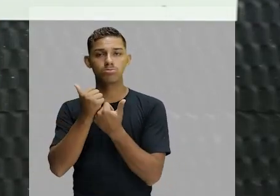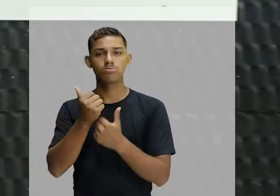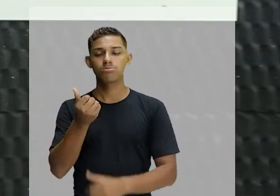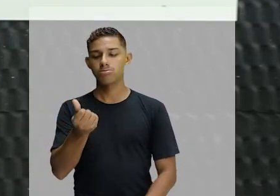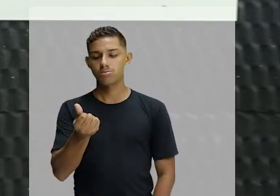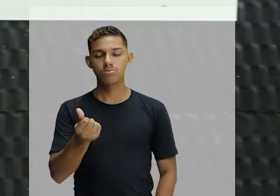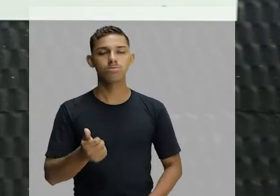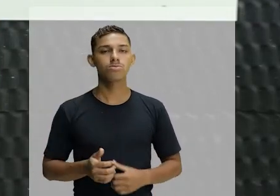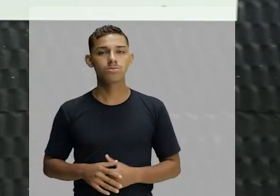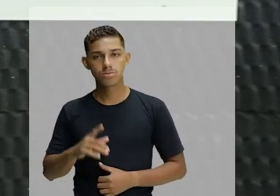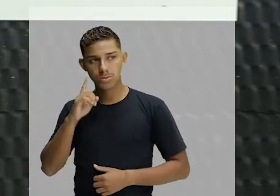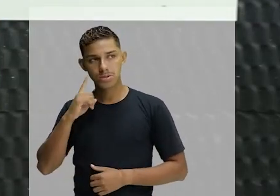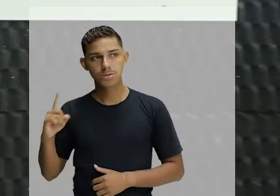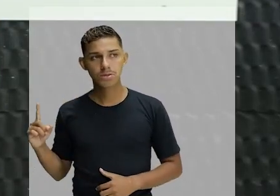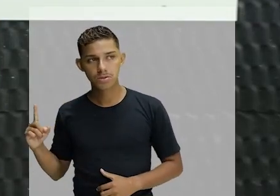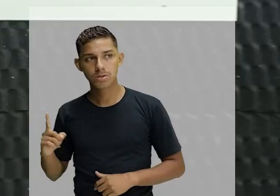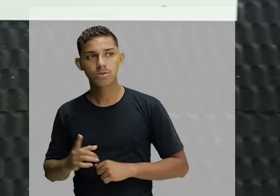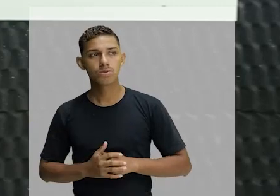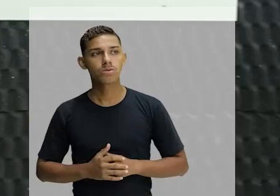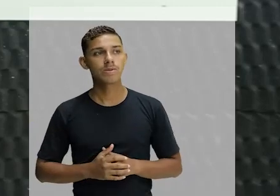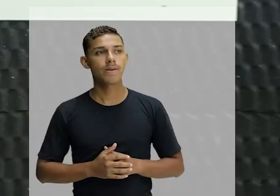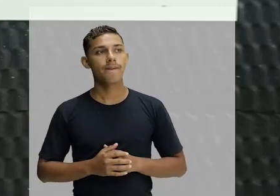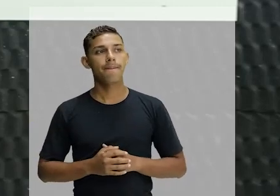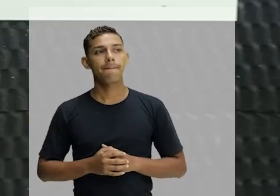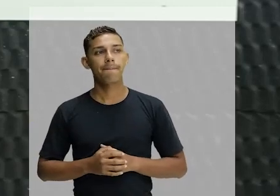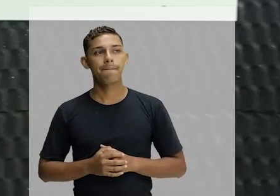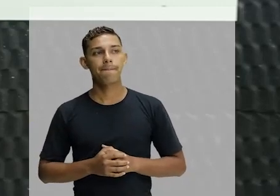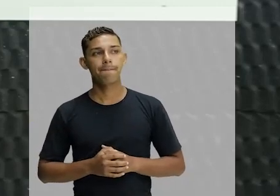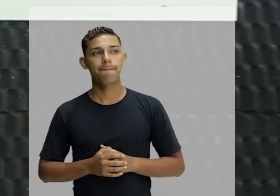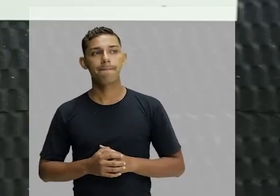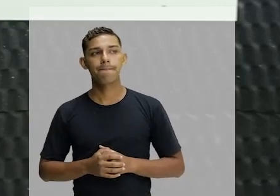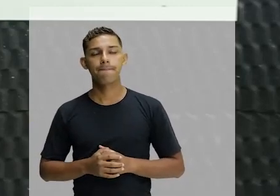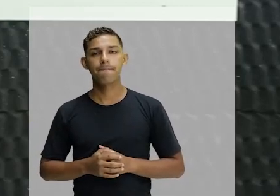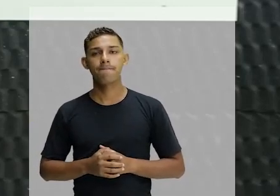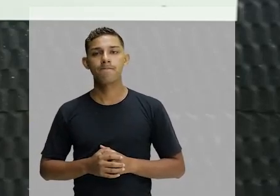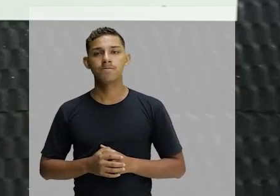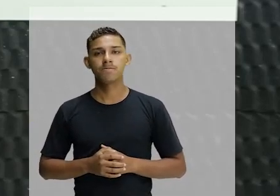quê? X mais 3 ao quadrado,